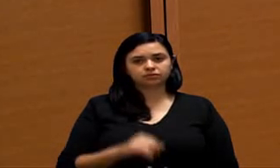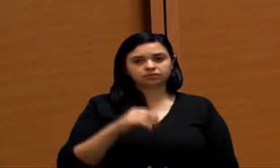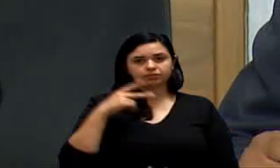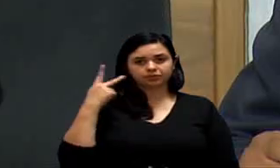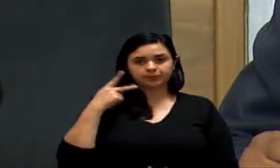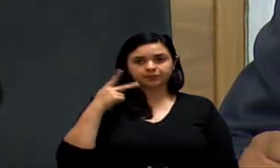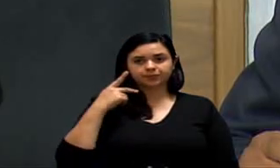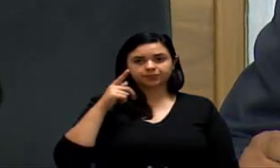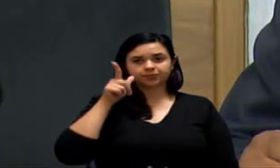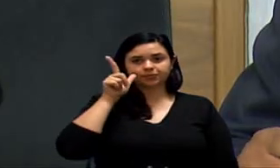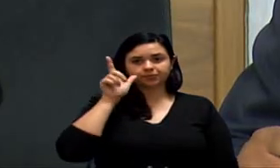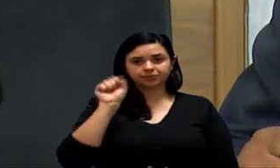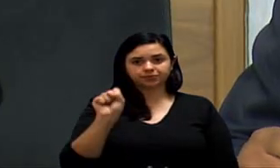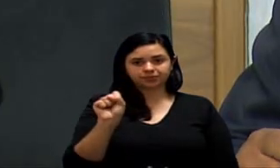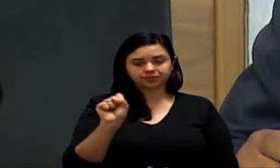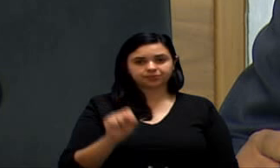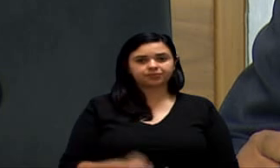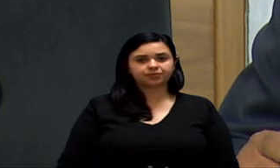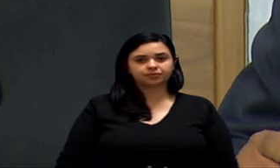Vereador Luiz Santos.